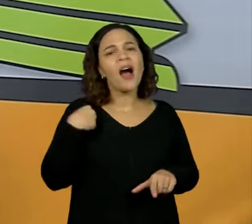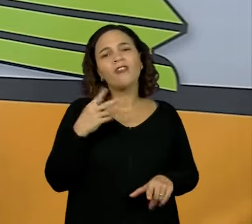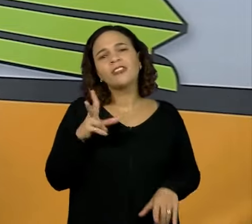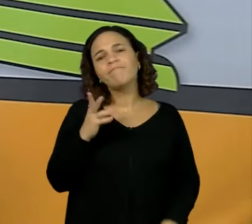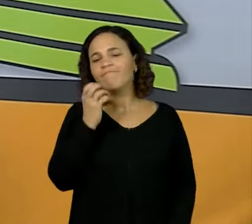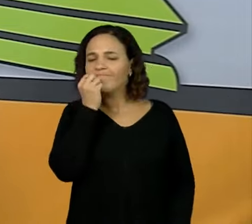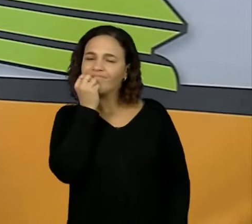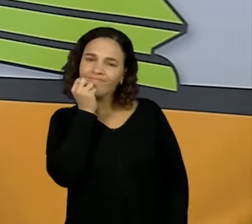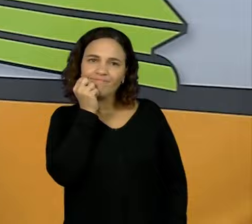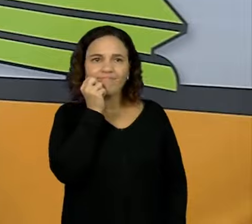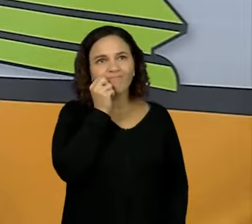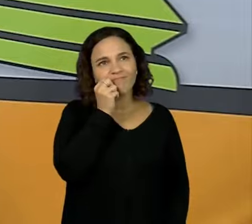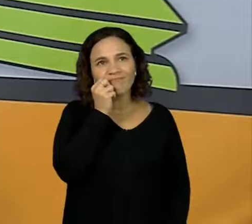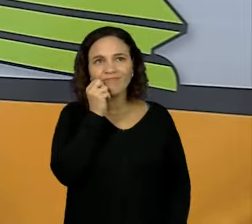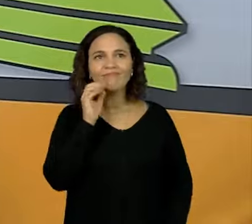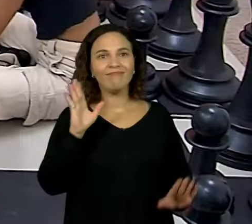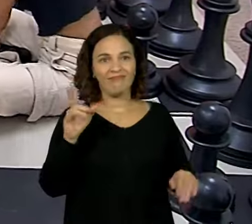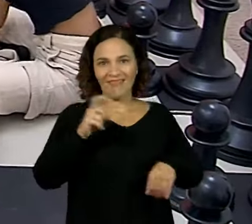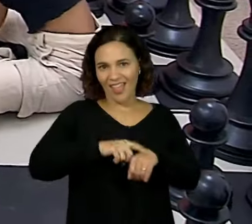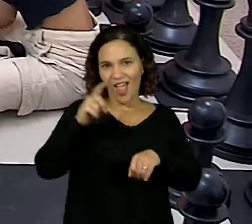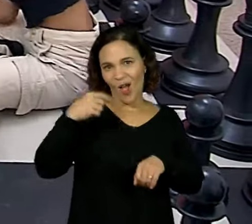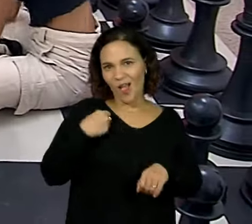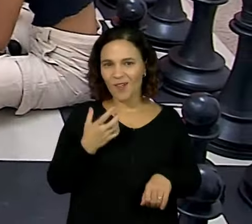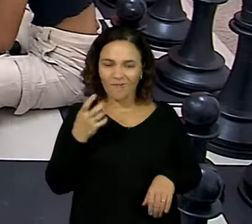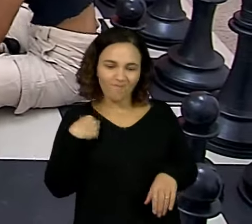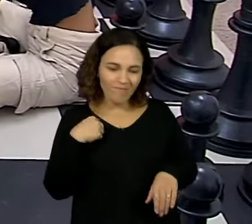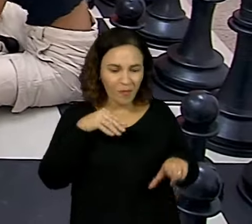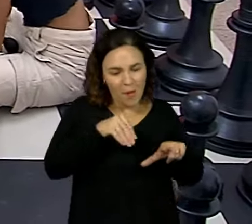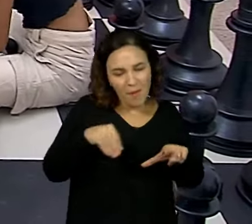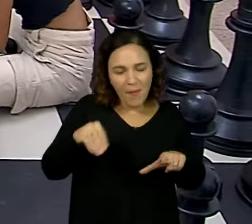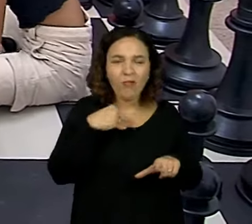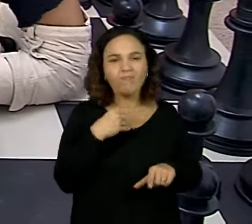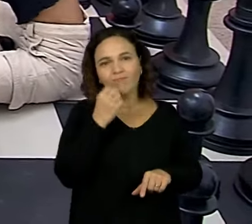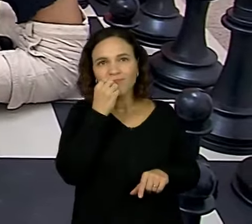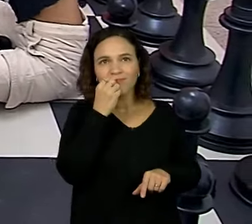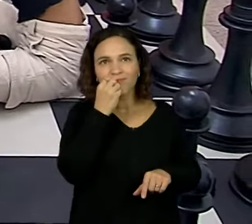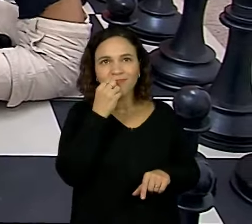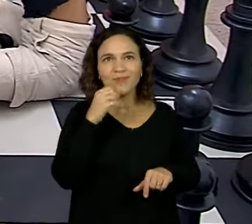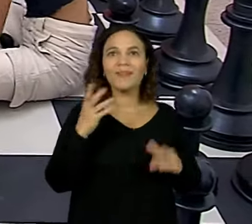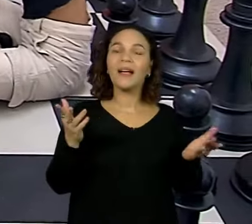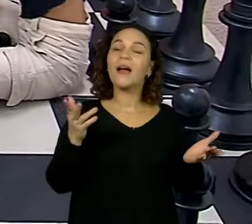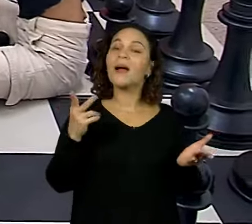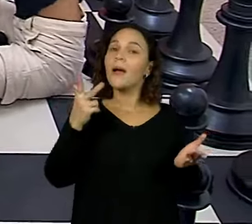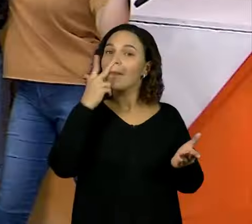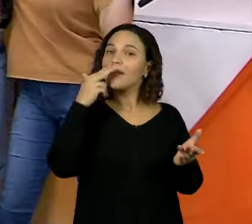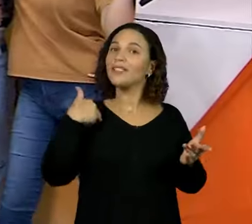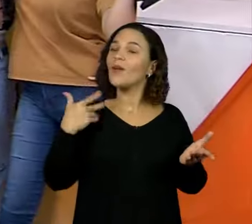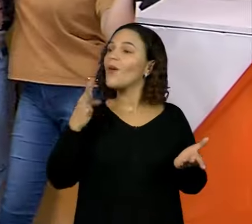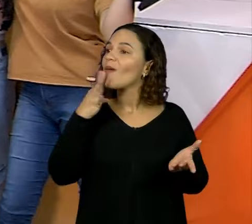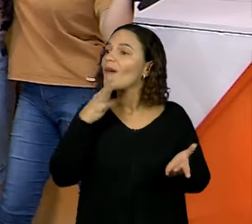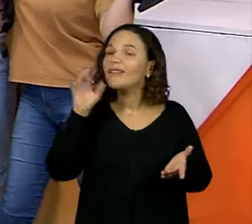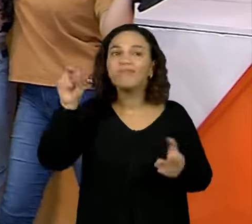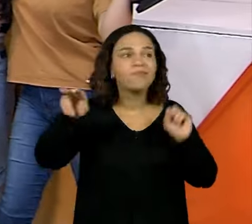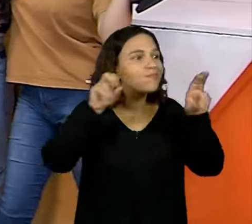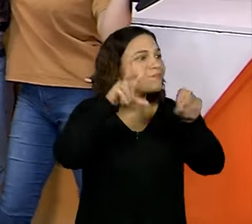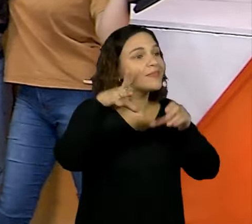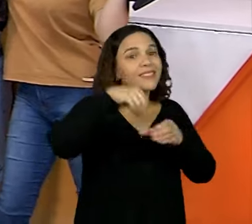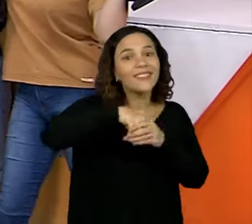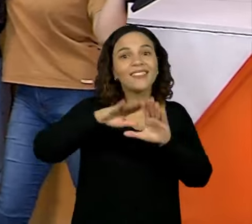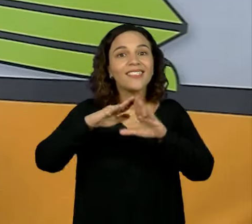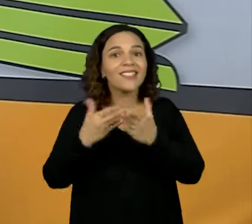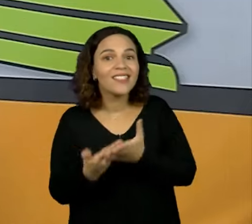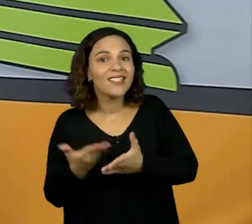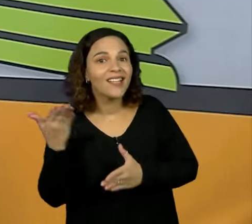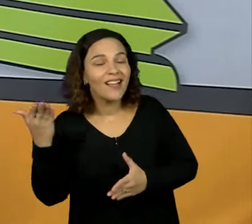né? Quando eu jogo. Aí eu acabei conhecendo muitas pessoas na escola, no